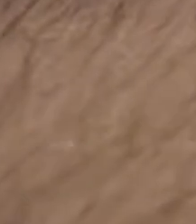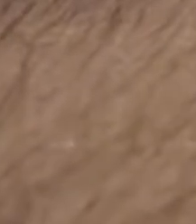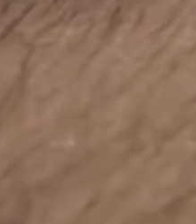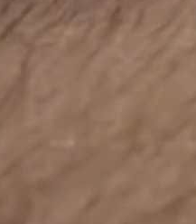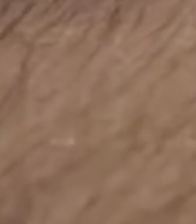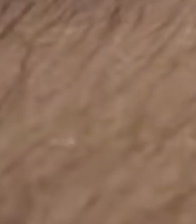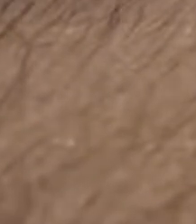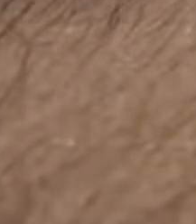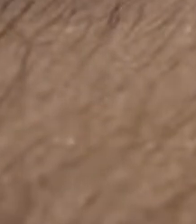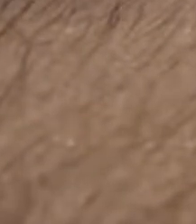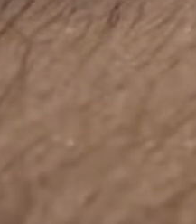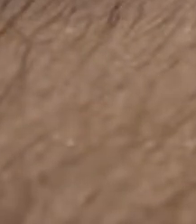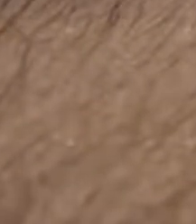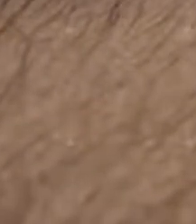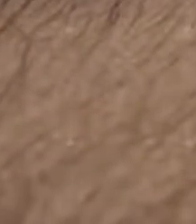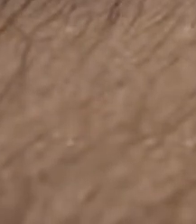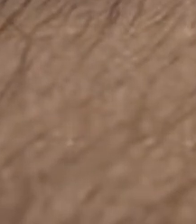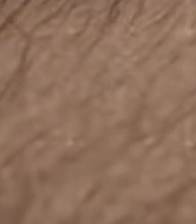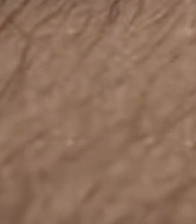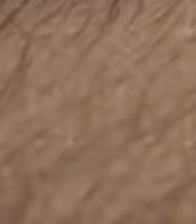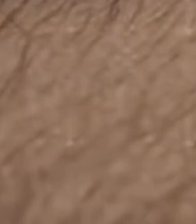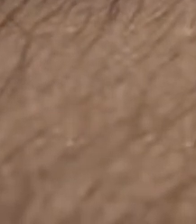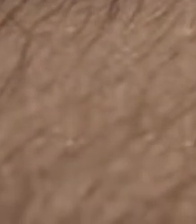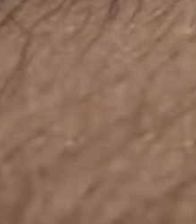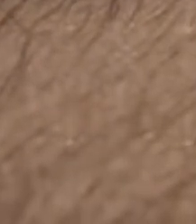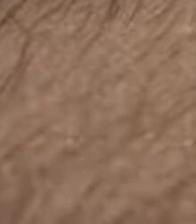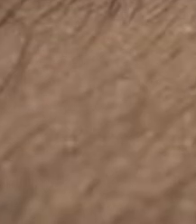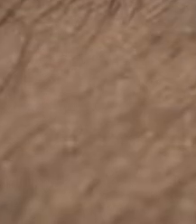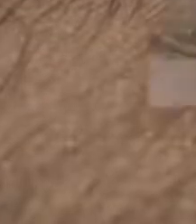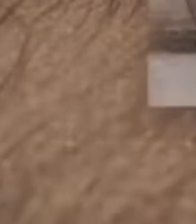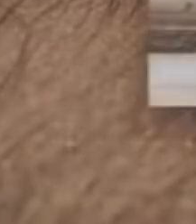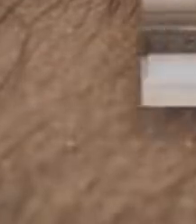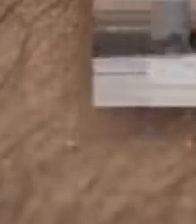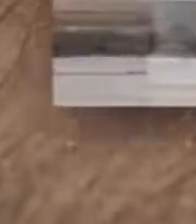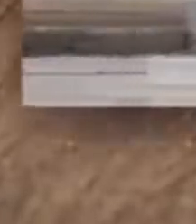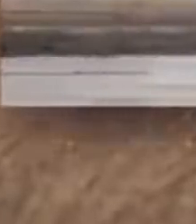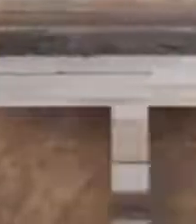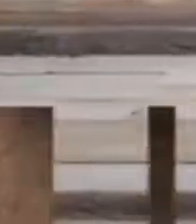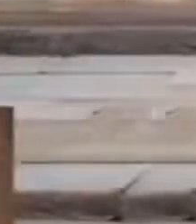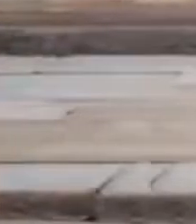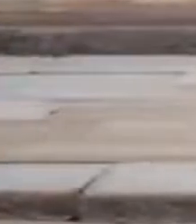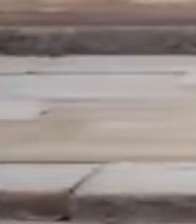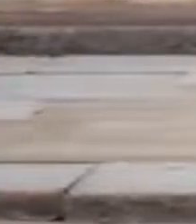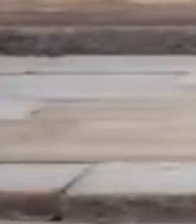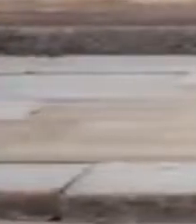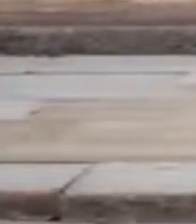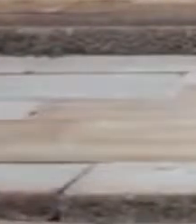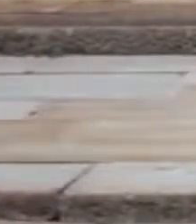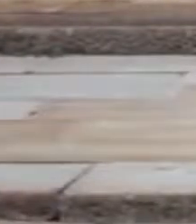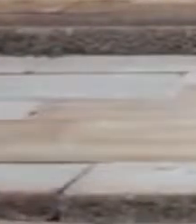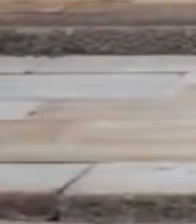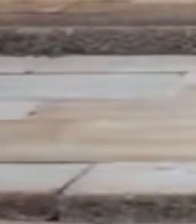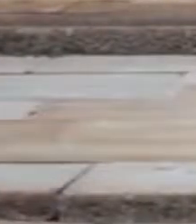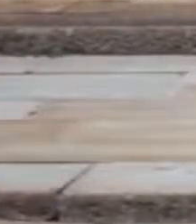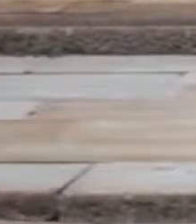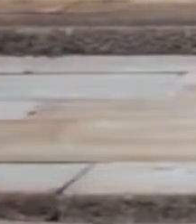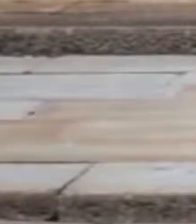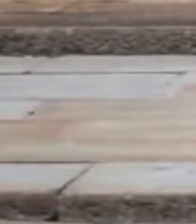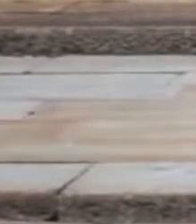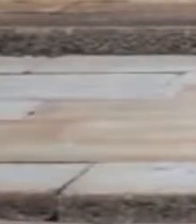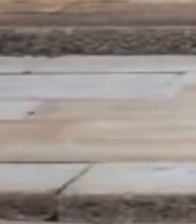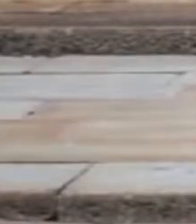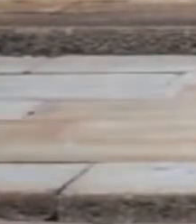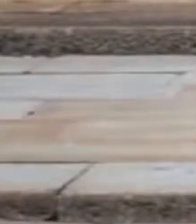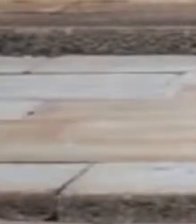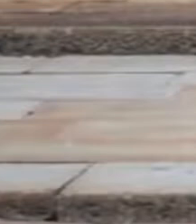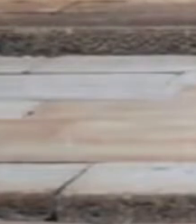Produto que foi obtido por meio de um crime é um problema em vários sentidos. Você estimula crimes, não tem garantia sobre a compra